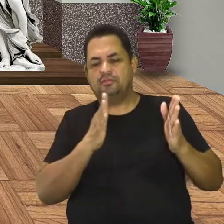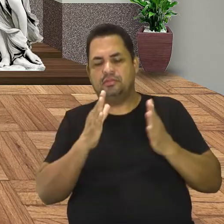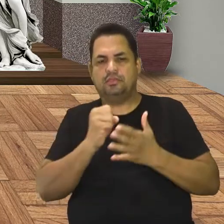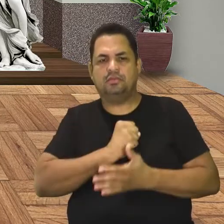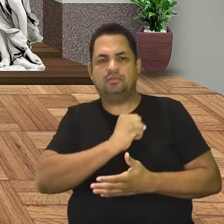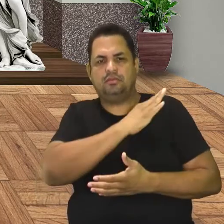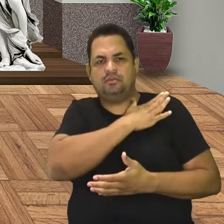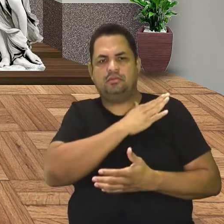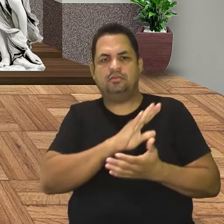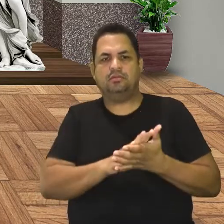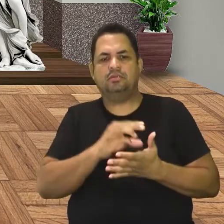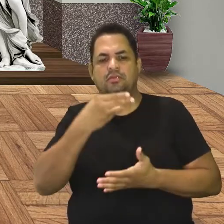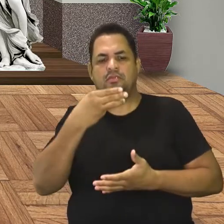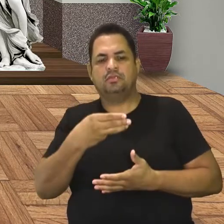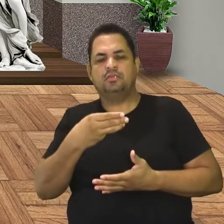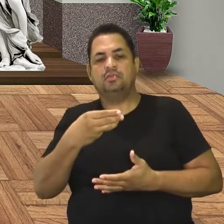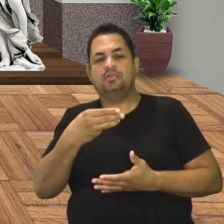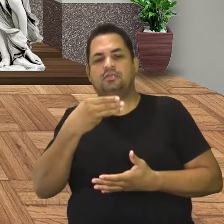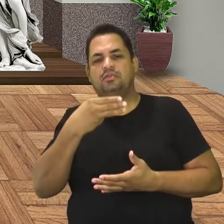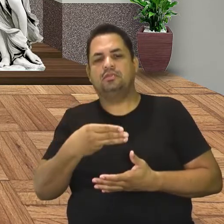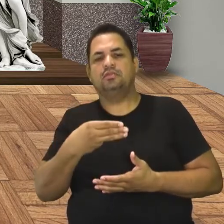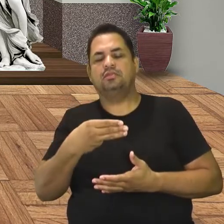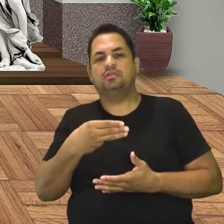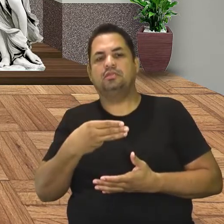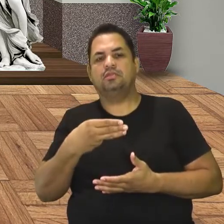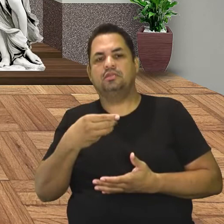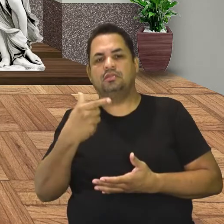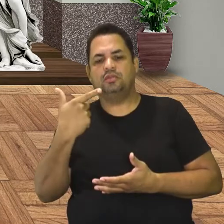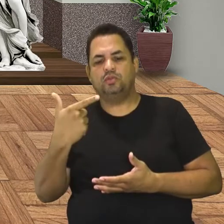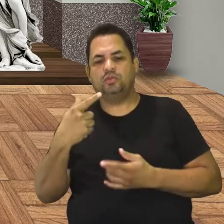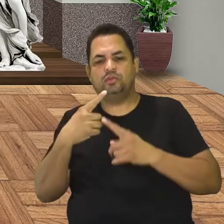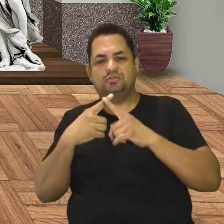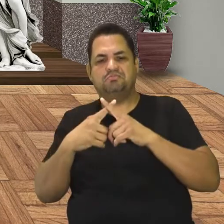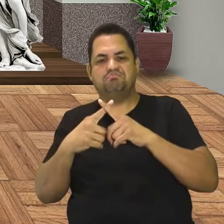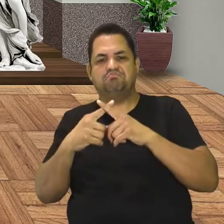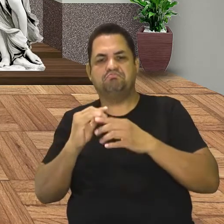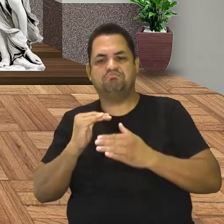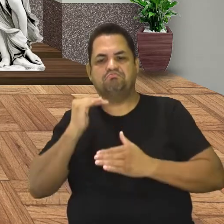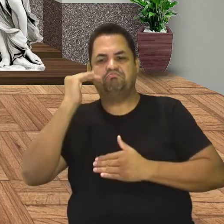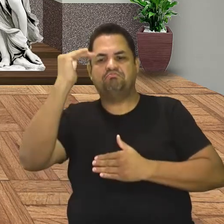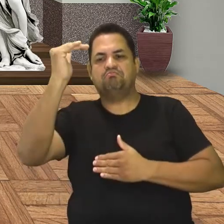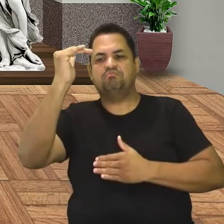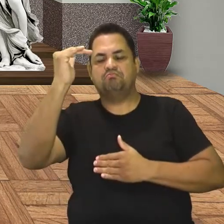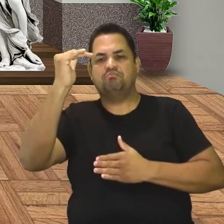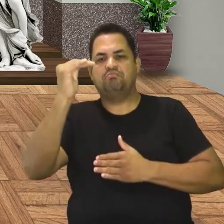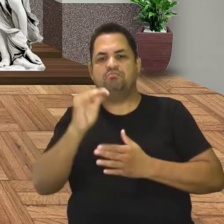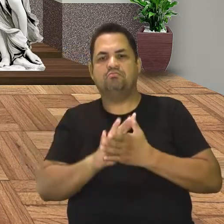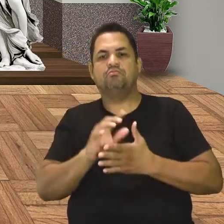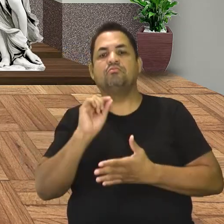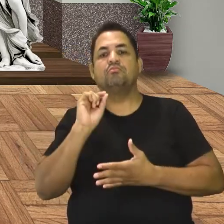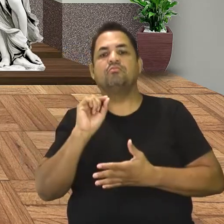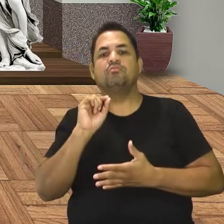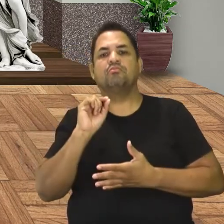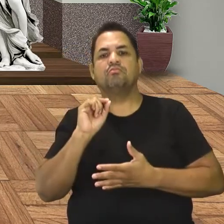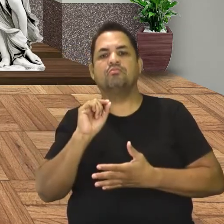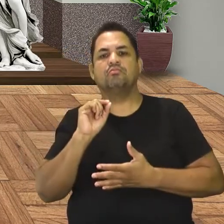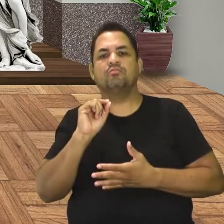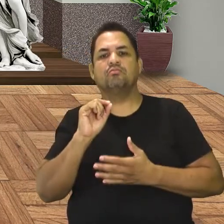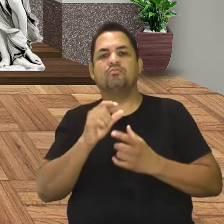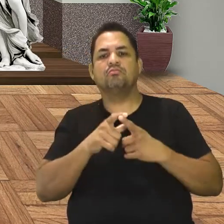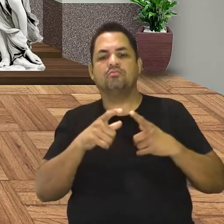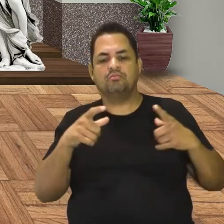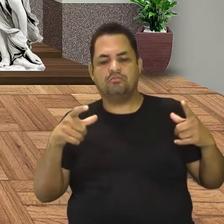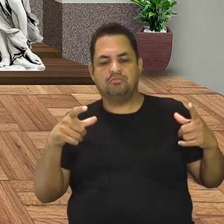militar 32 vezes. 32 vezes. Sabe o que é isso, gente?